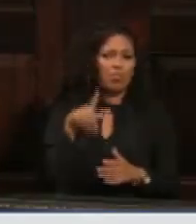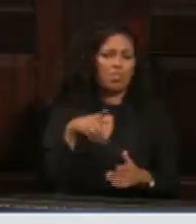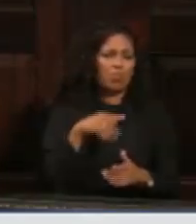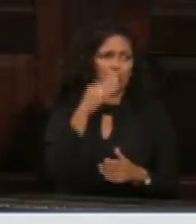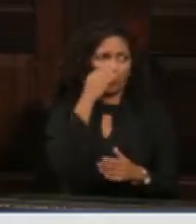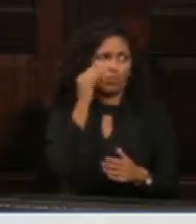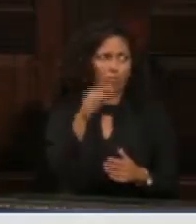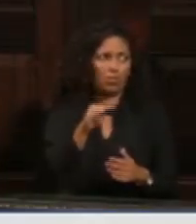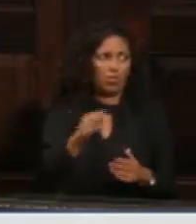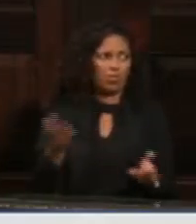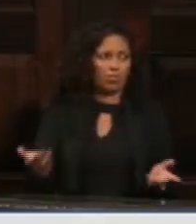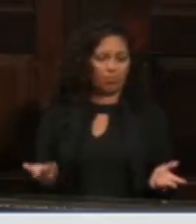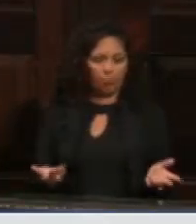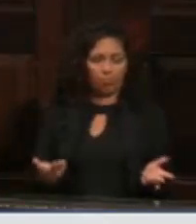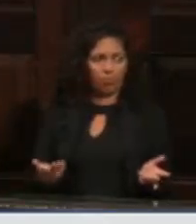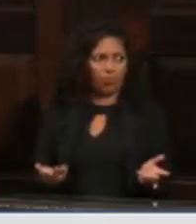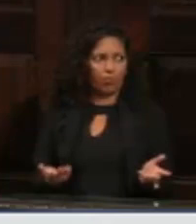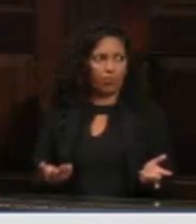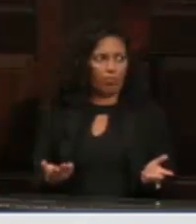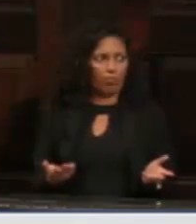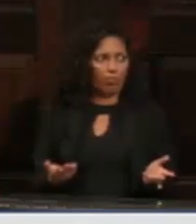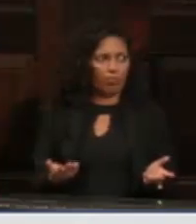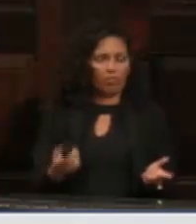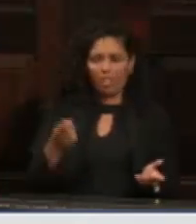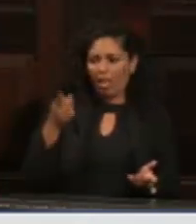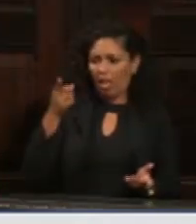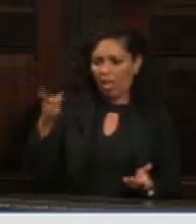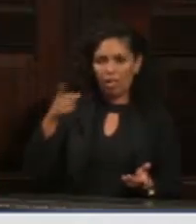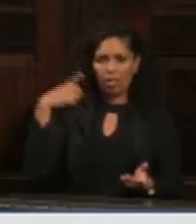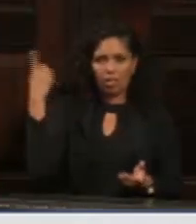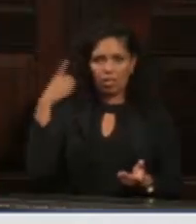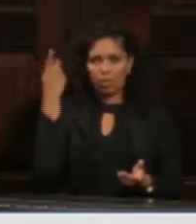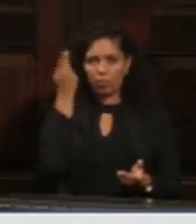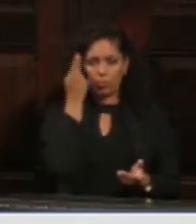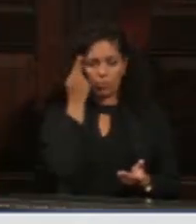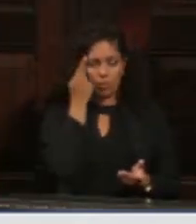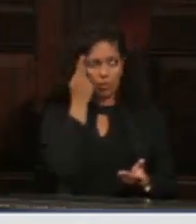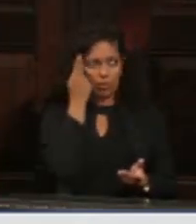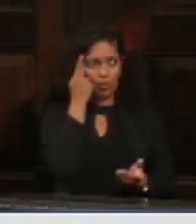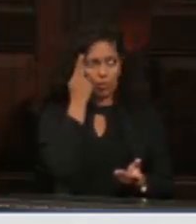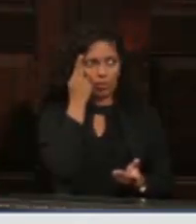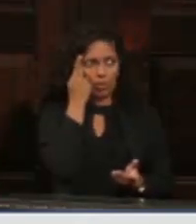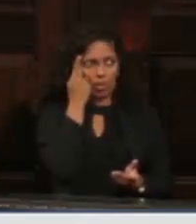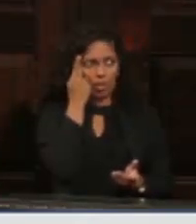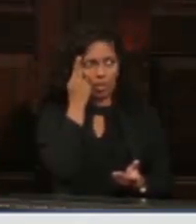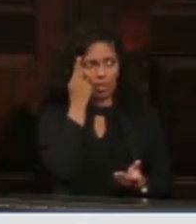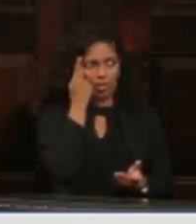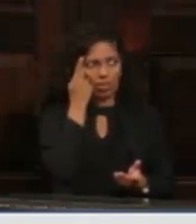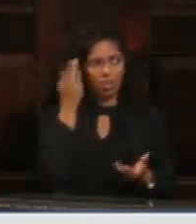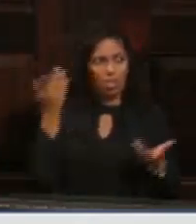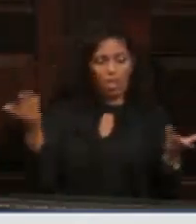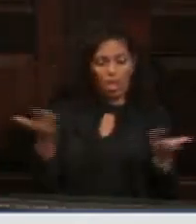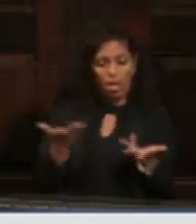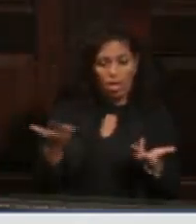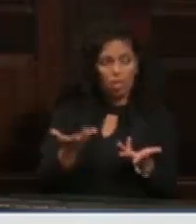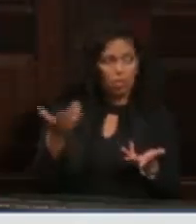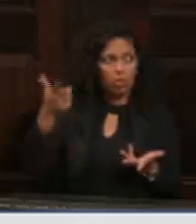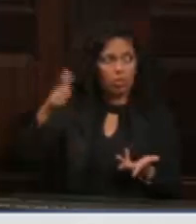de educação nada entende, comete erros grosseiros na língua portuguesa, vem agora, de